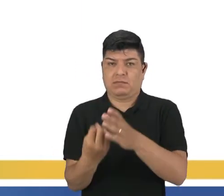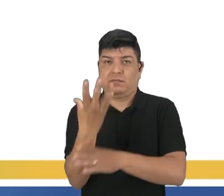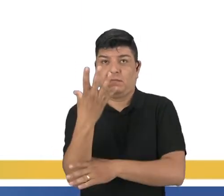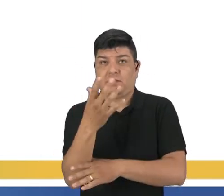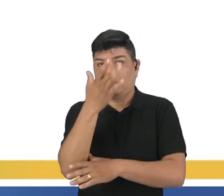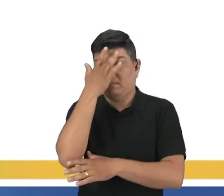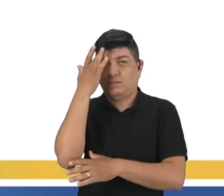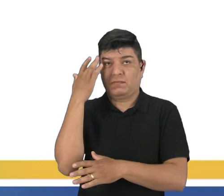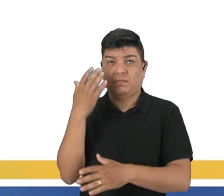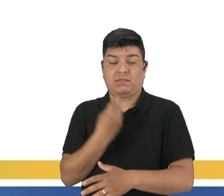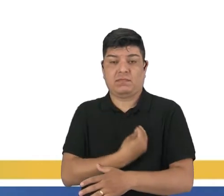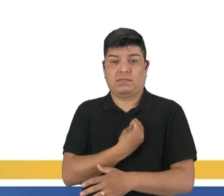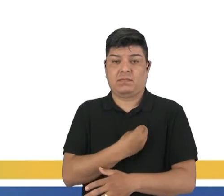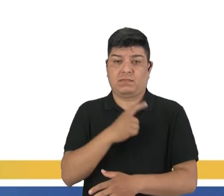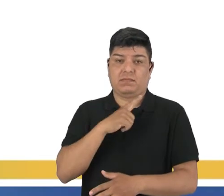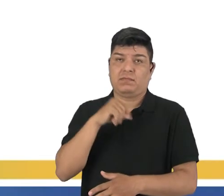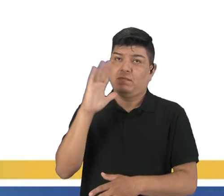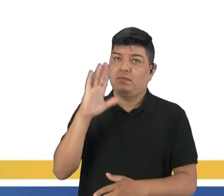para dar mais vida ao teatro, tá bom?